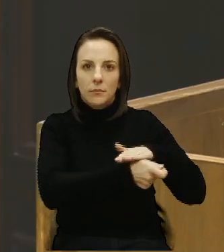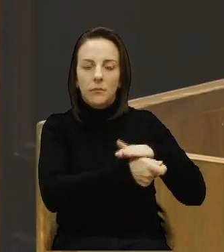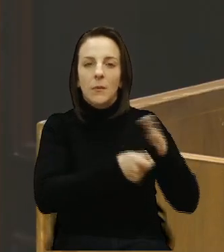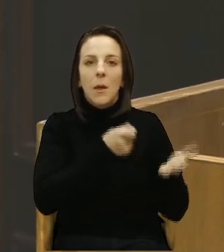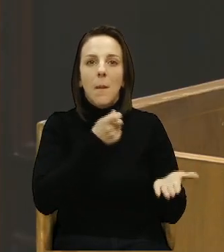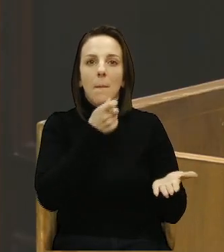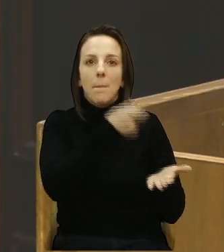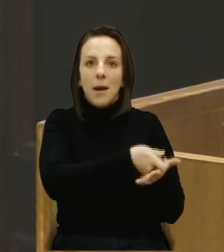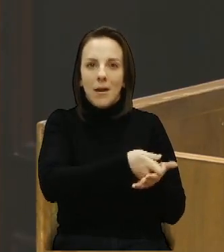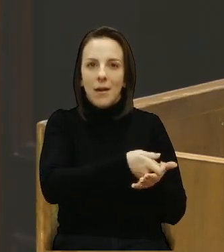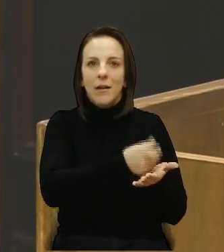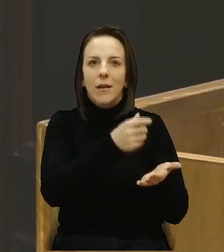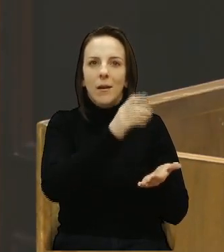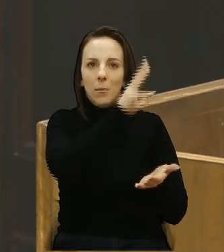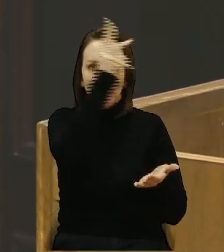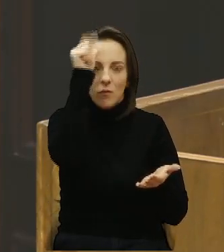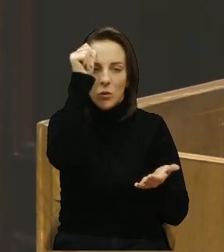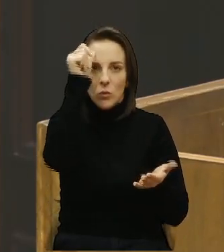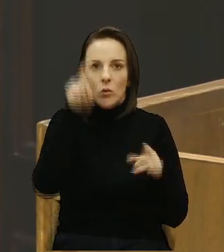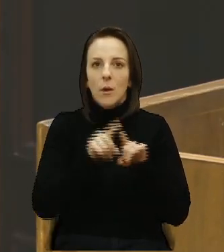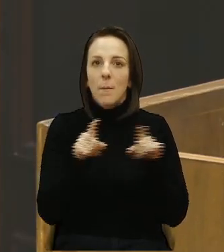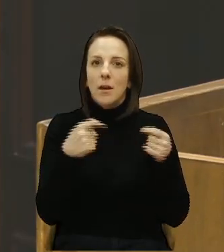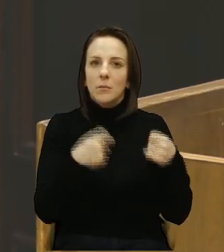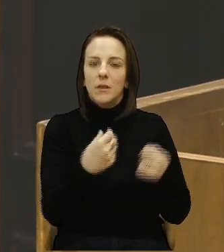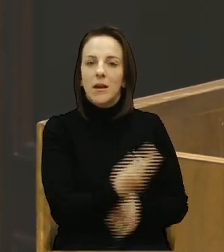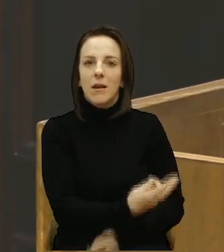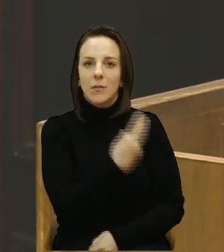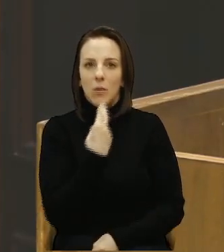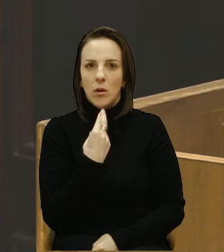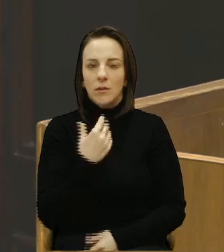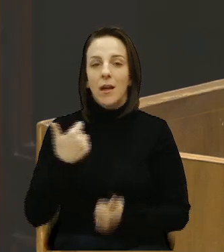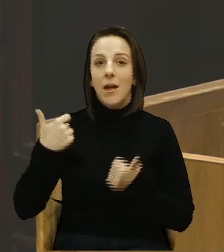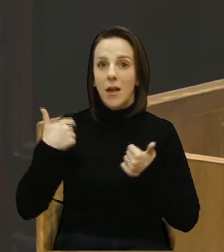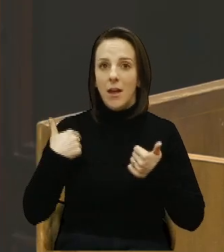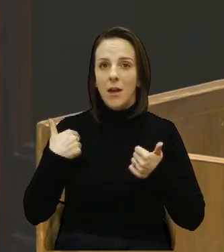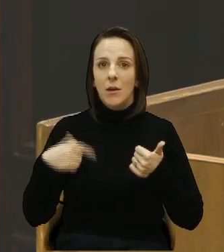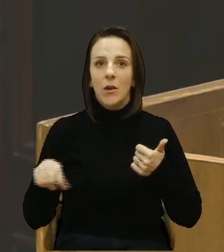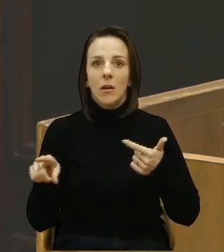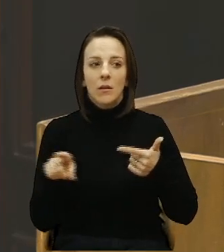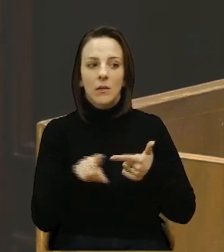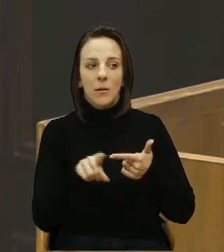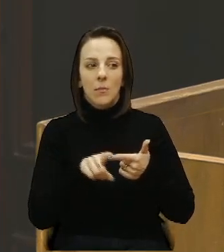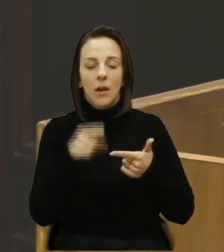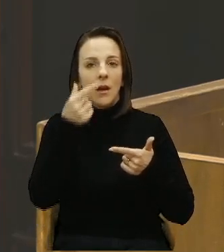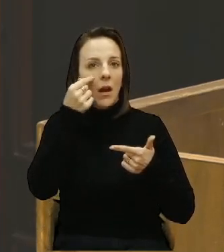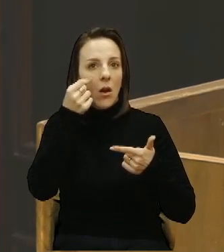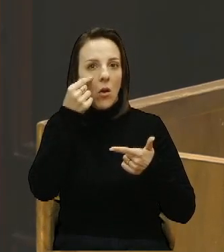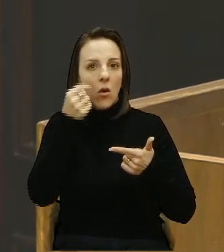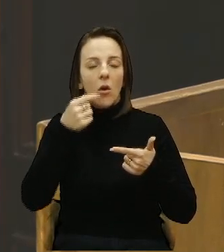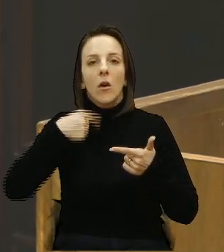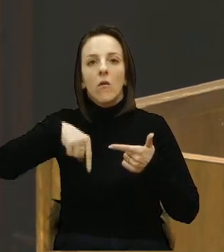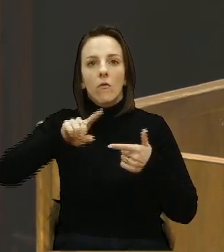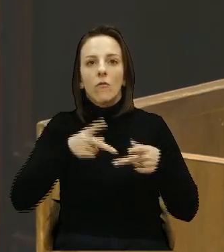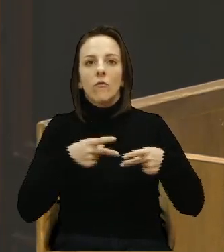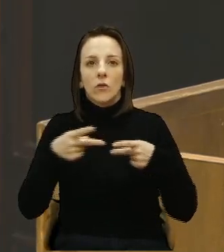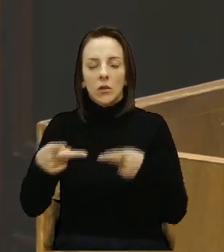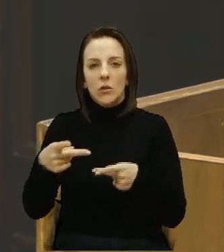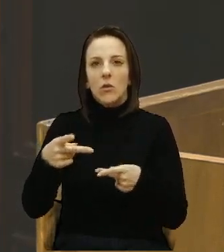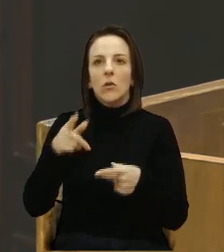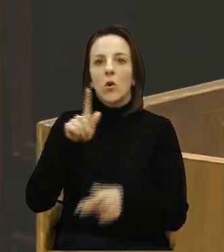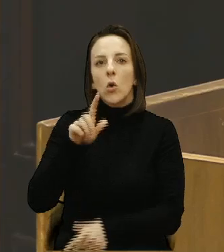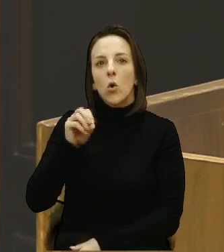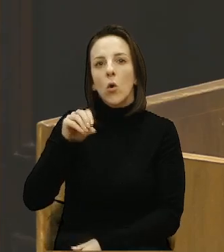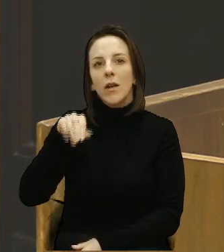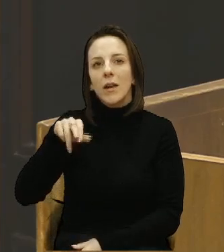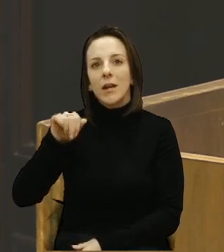tivemos em Goiânia, eu e o ex-vereador dessa casa, Eloy Frisso, o que a gente viu em Goiânia, que é referência para o transporte